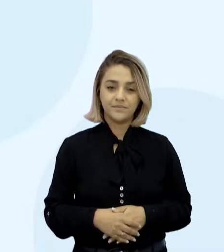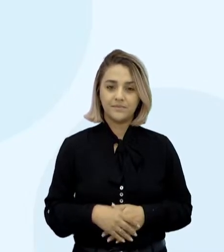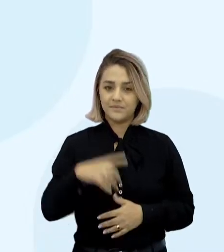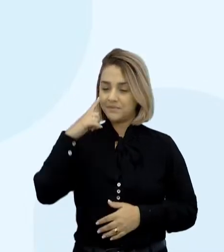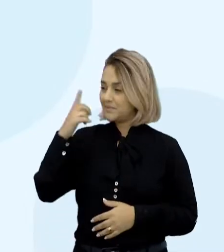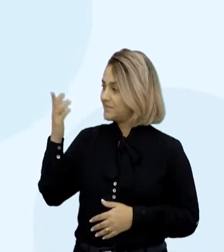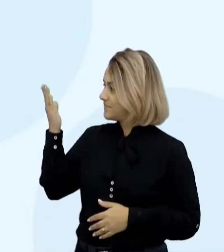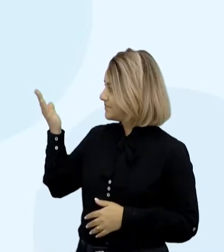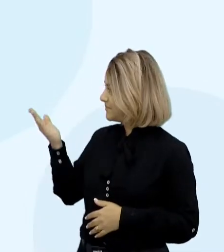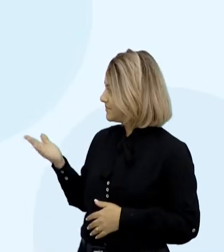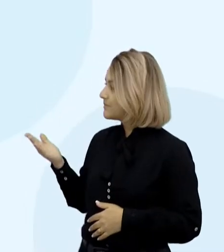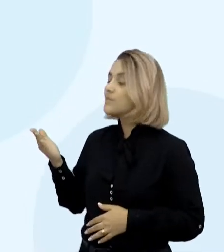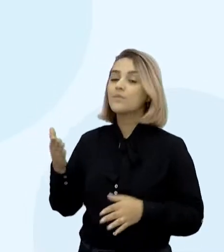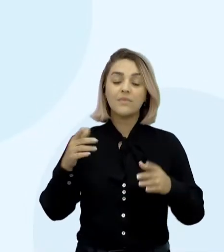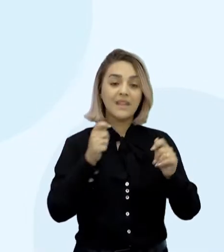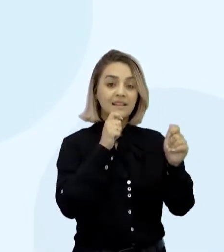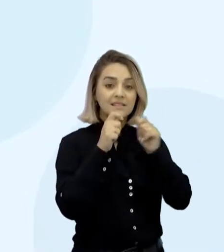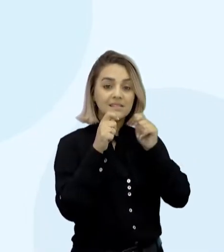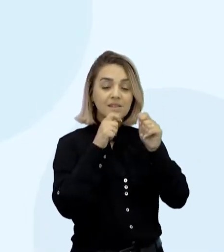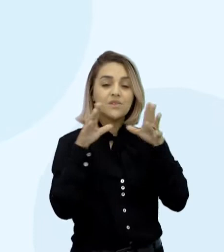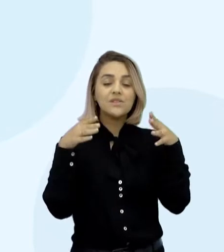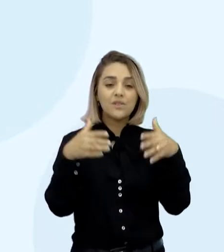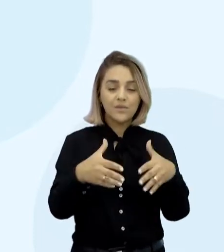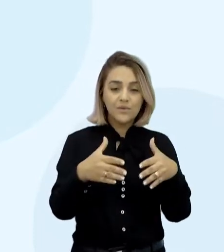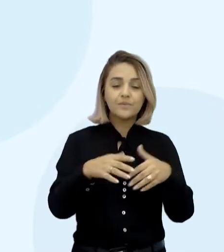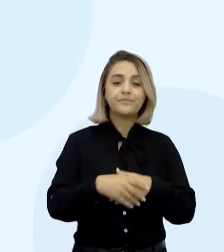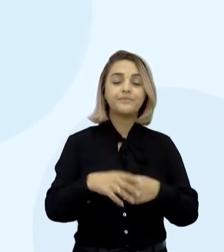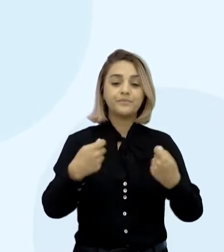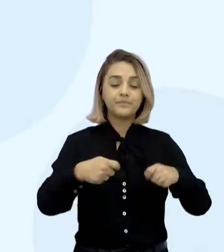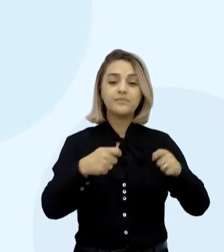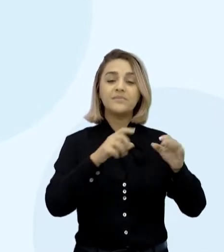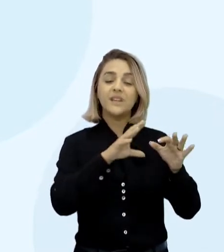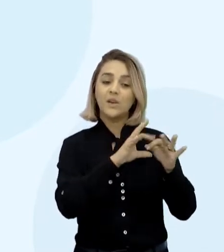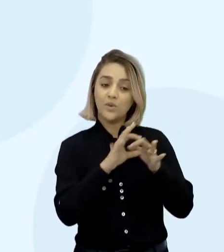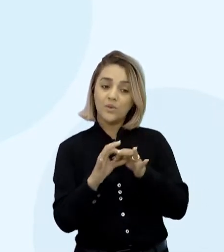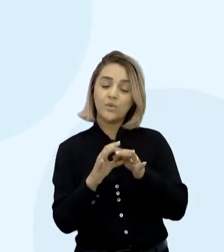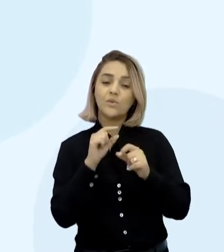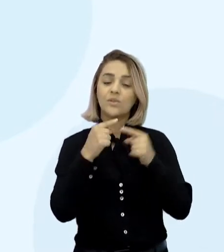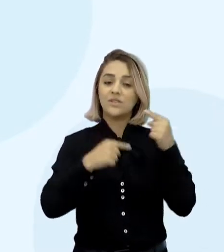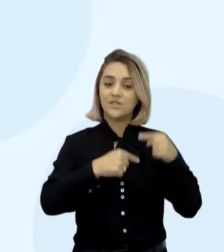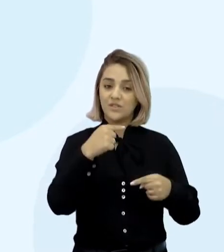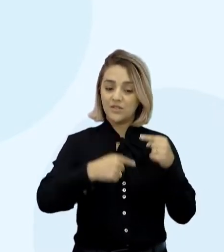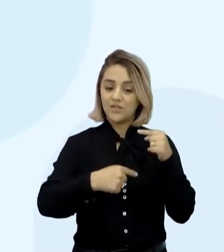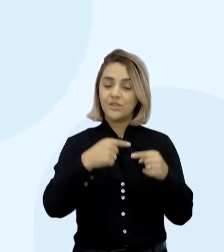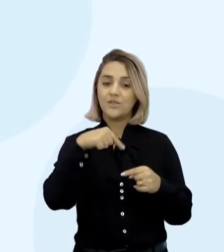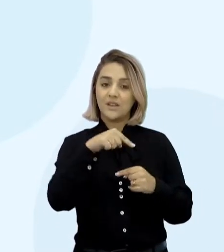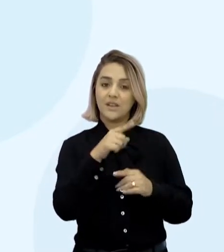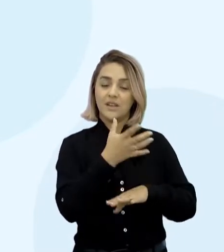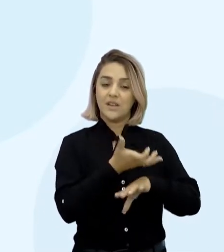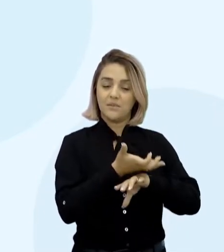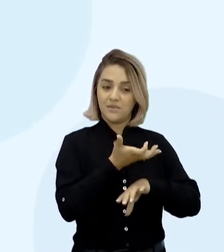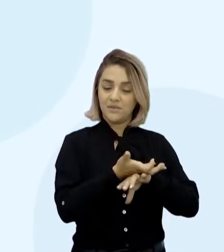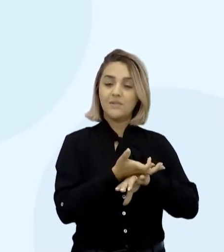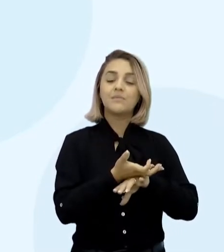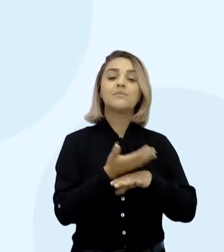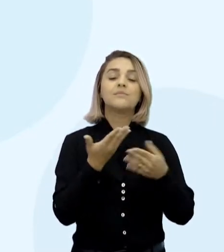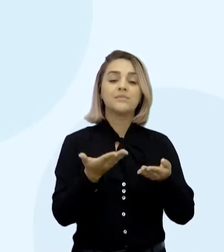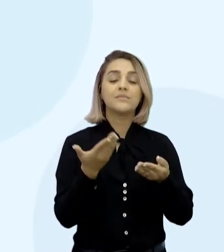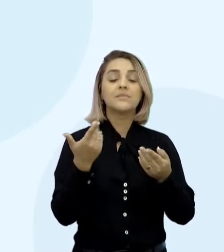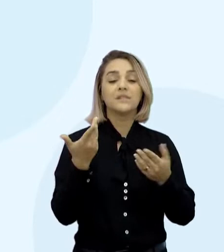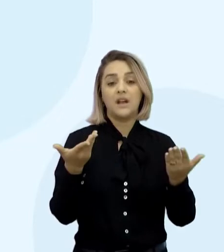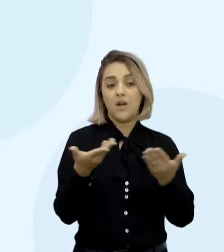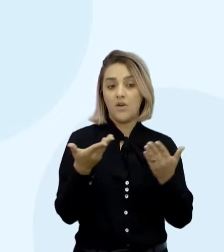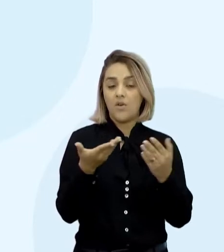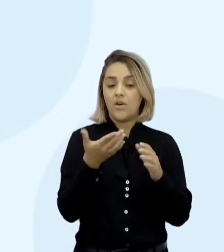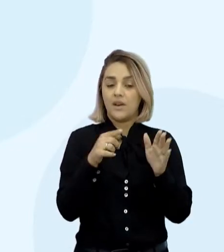Então, qual é o enfoque da entrevista? Ele deve estar atrelado ao que foi discutido neste componente e nos demais. Então, neste caso que é a entrevista